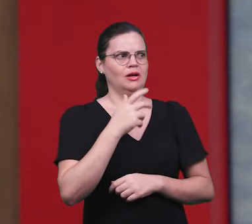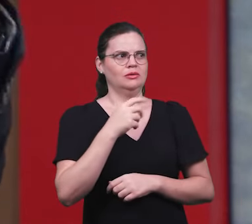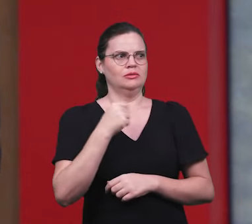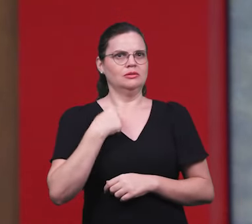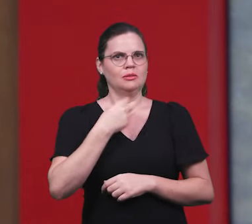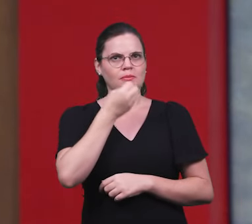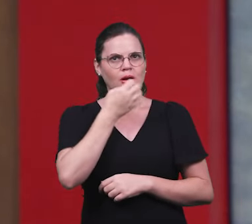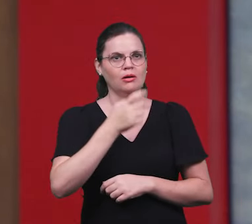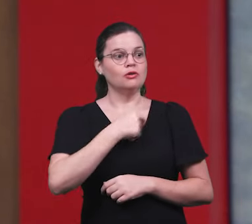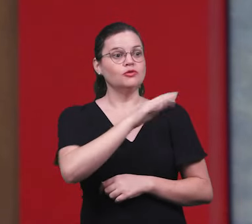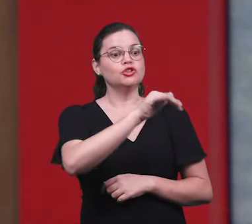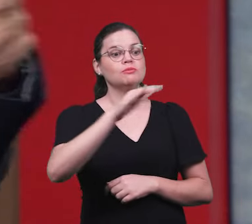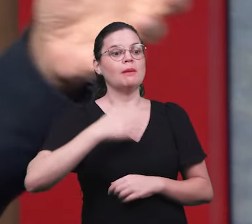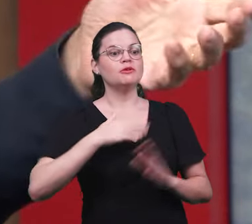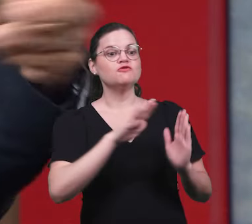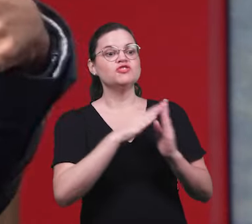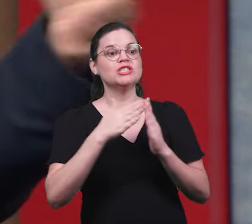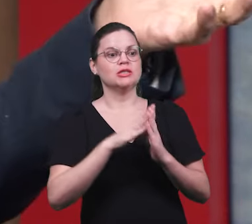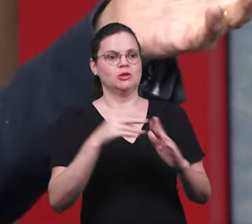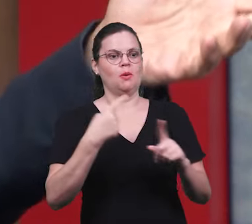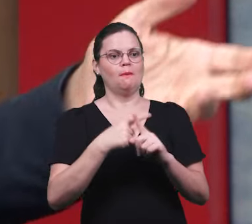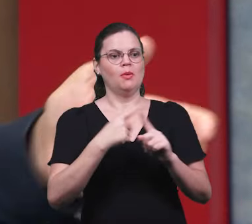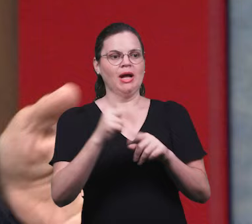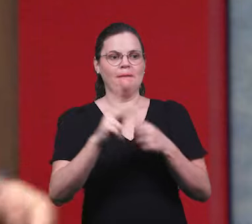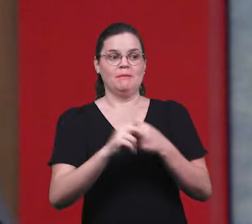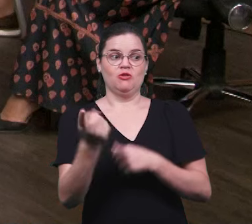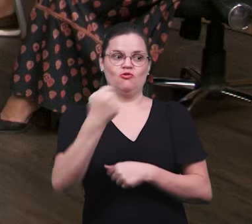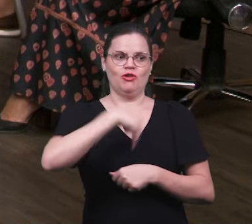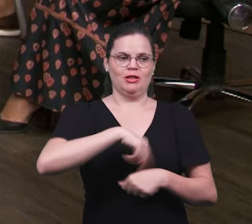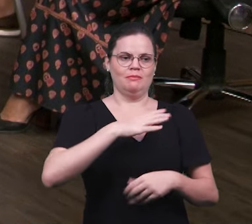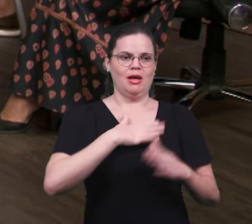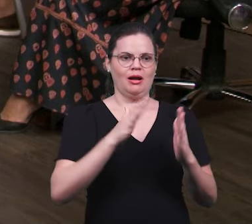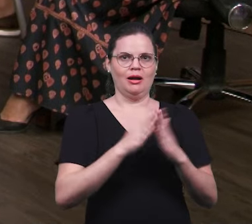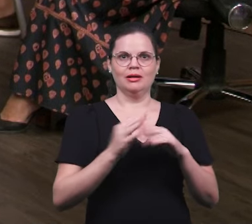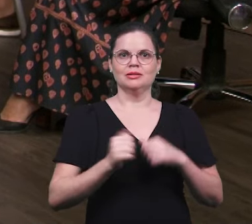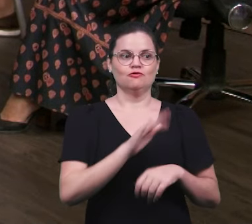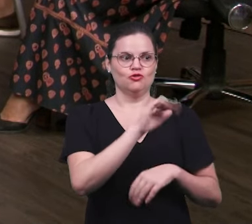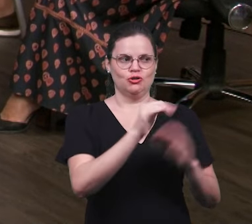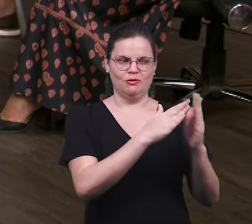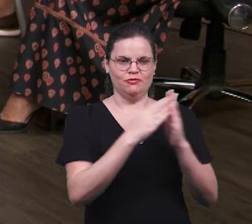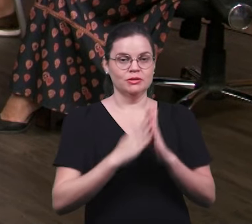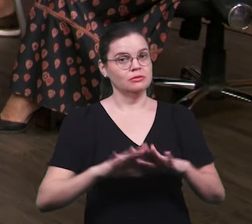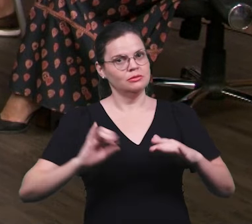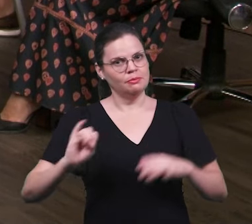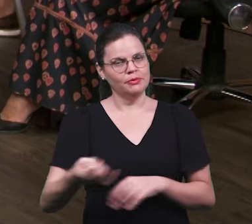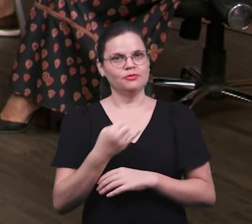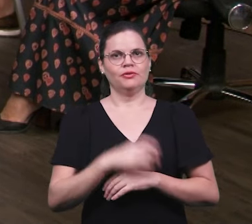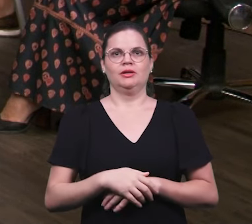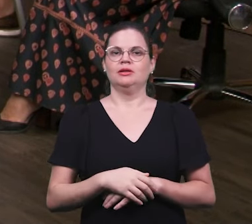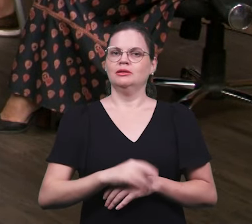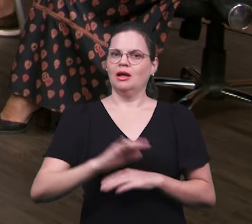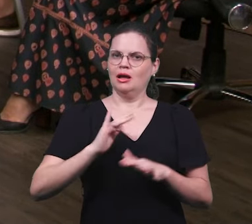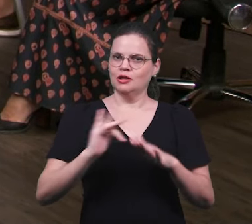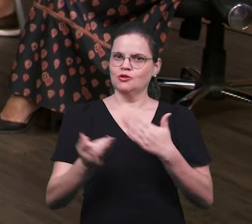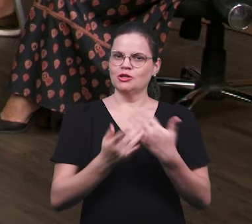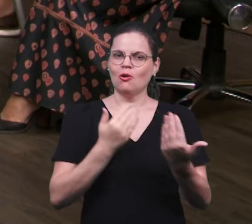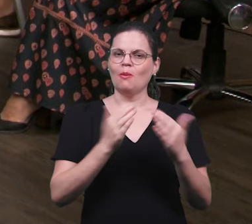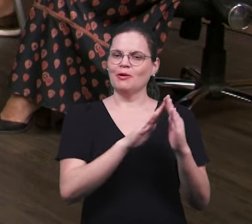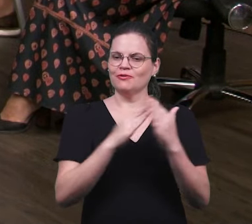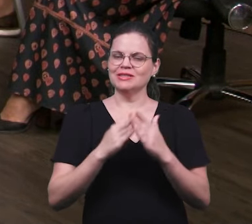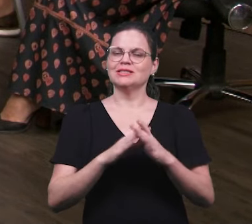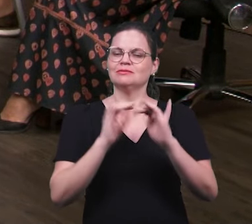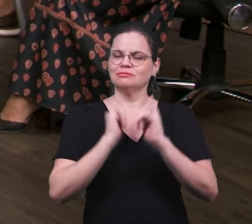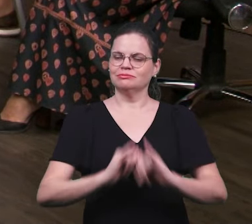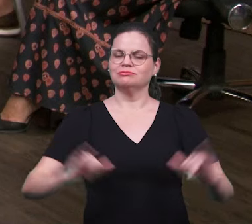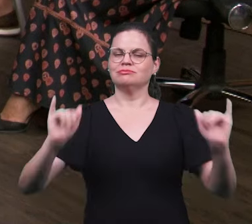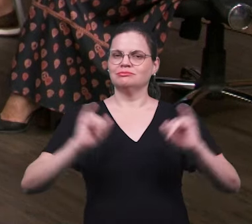boa, vou chamar meus vizinhos. Hoje seus vizinhos estão na rede social. Então aproveite, Rafael. Vai para a rede social e evangeliza.